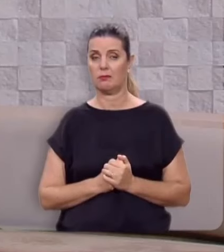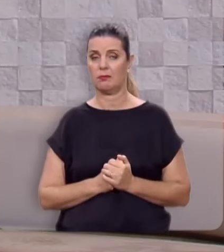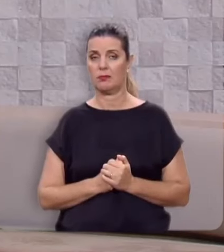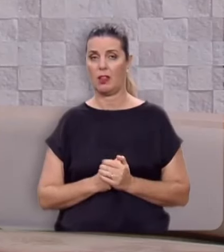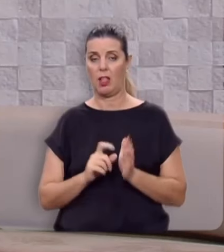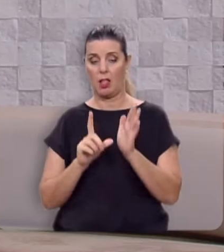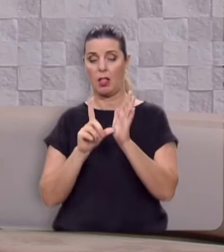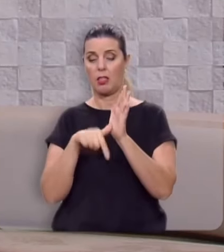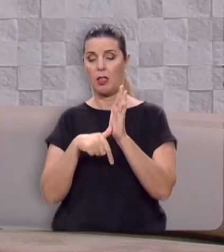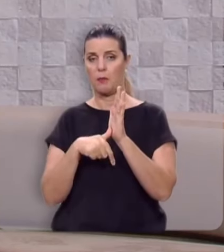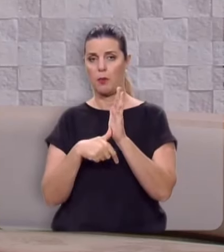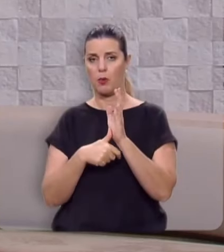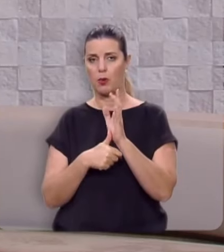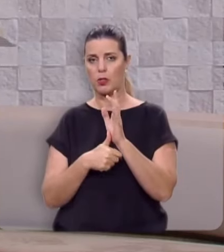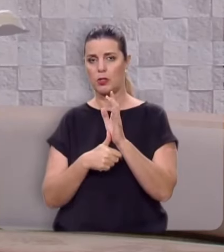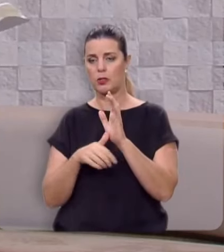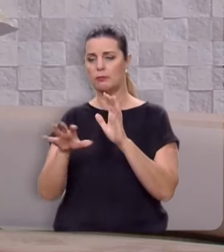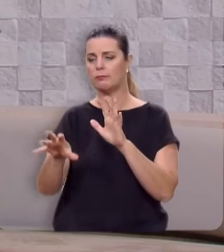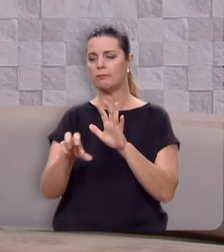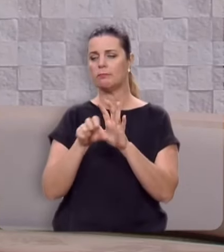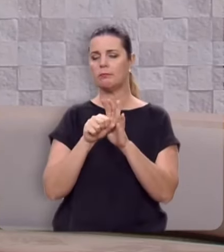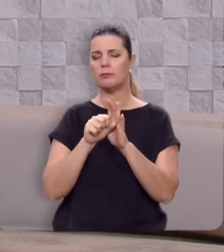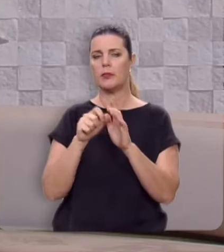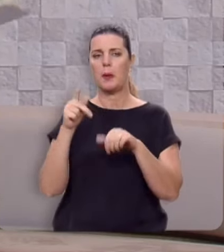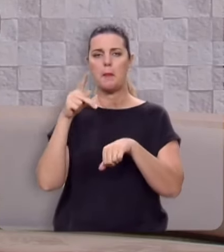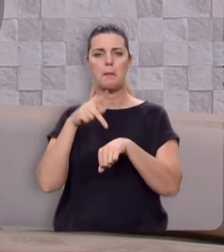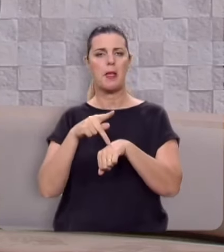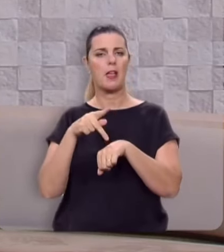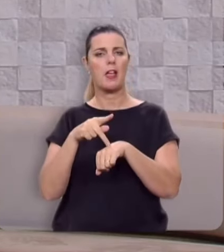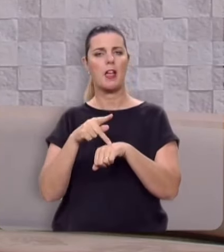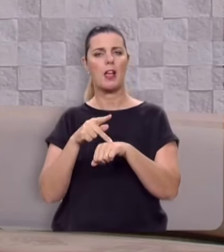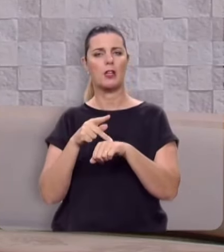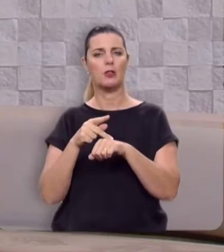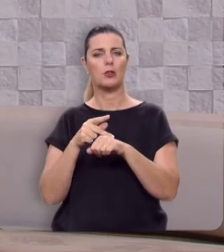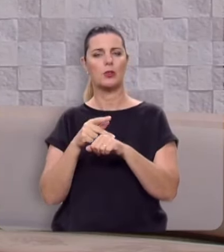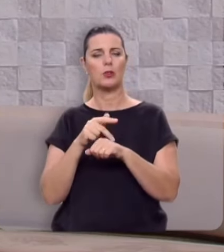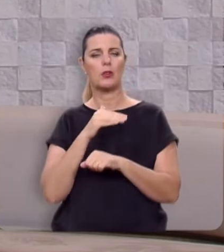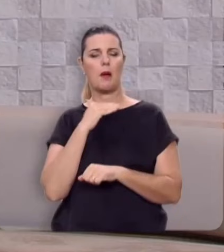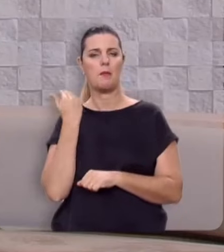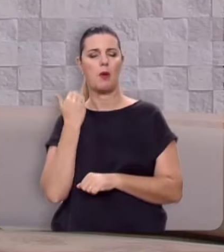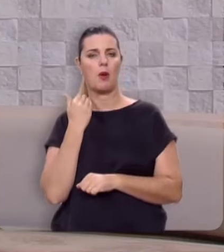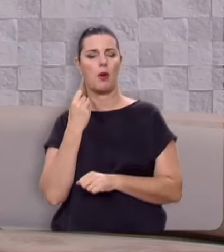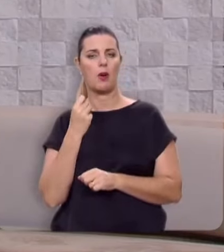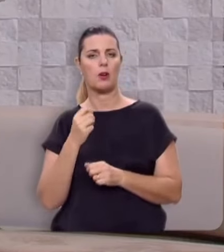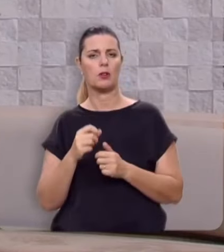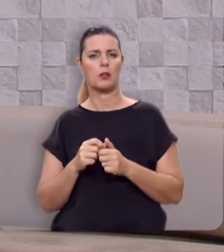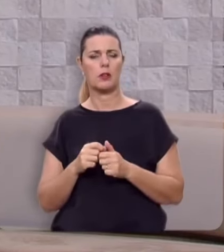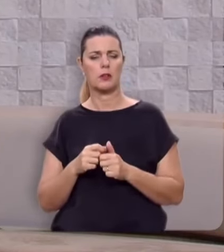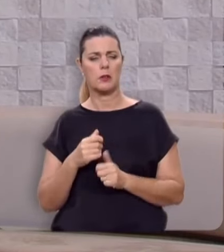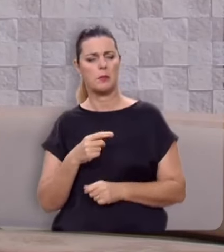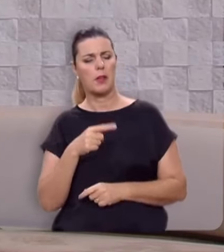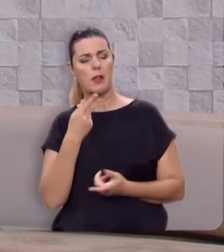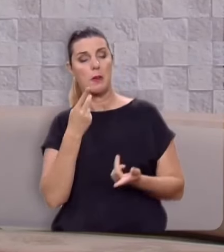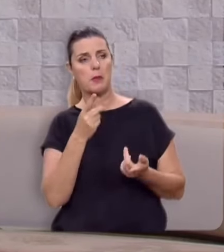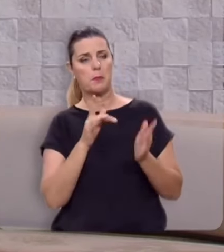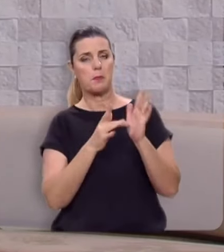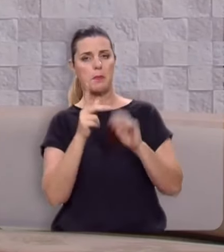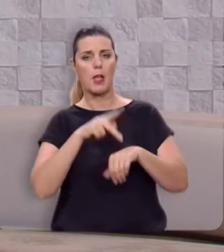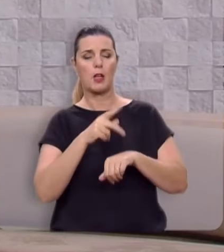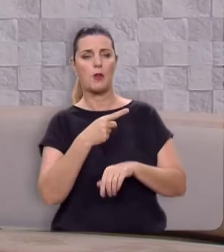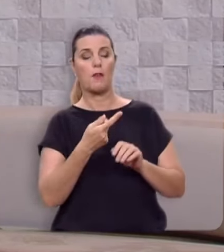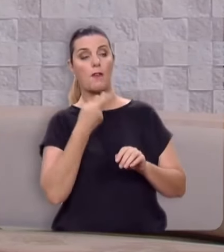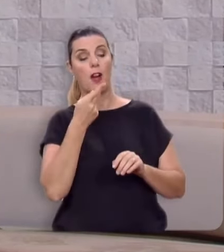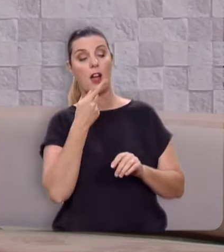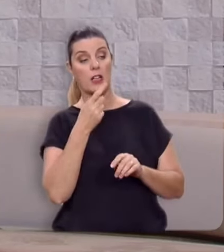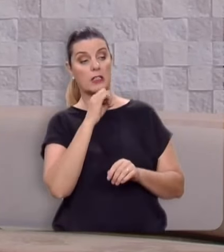que depois de recuperar Pedro das entranhas, das gargantas da morte, porque Pedro disse: se és tu, Senhor, manda-me ir ter contigo por sobre